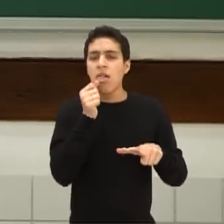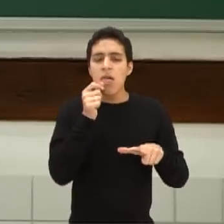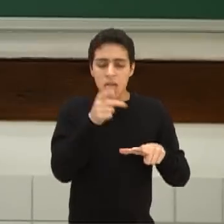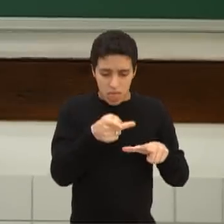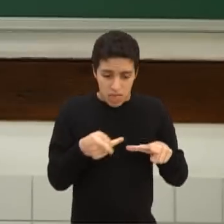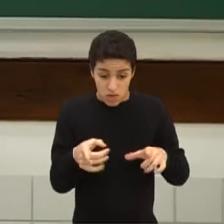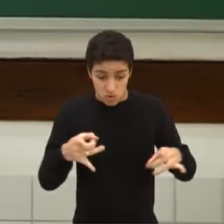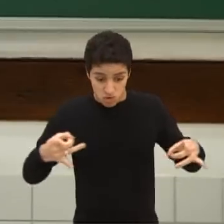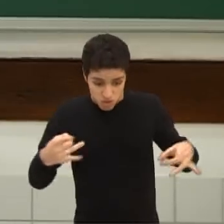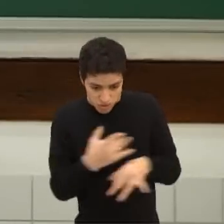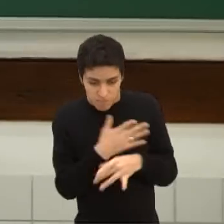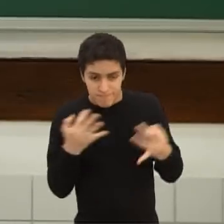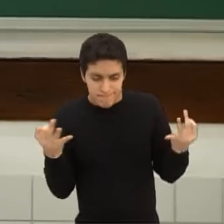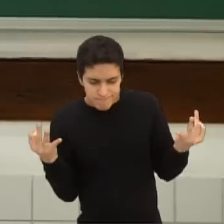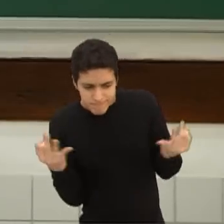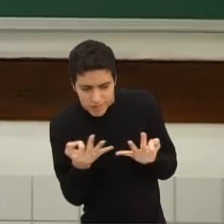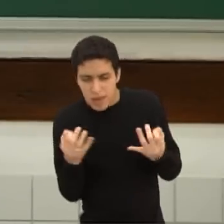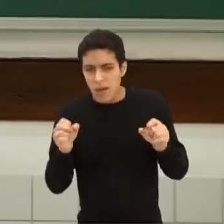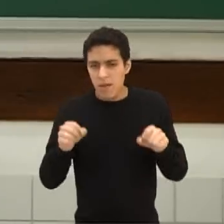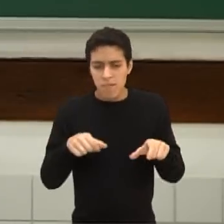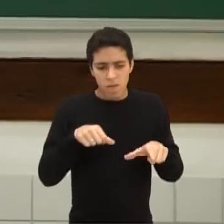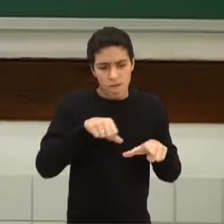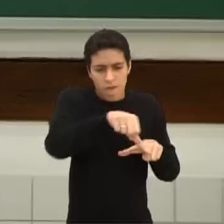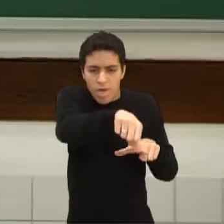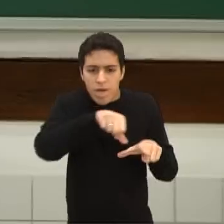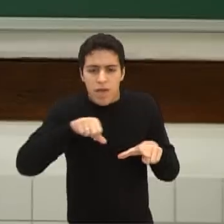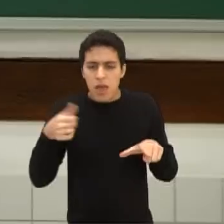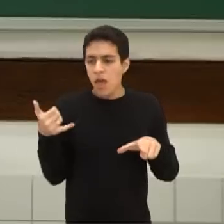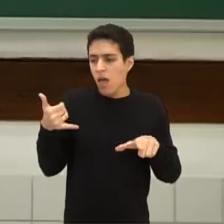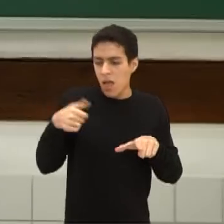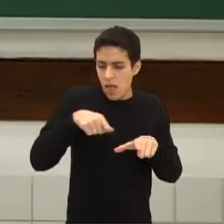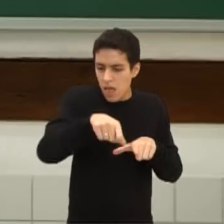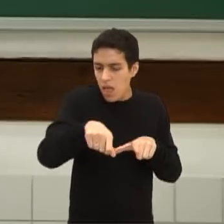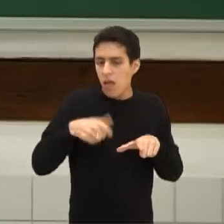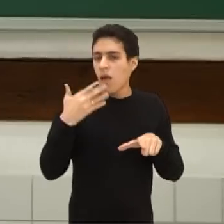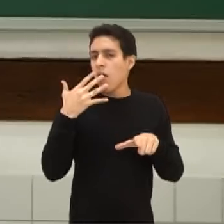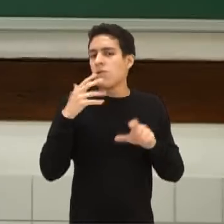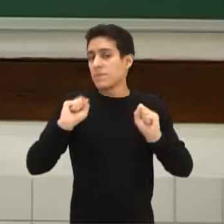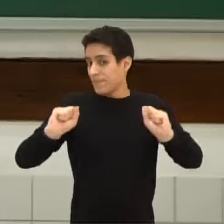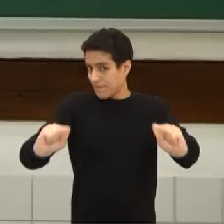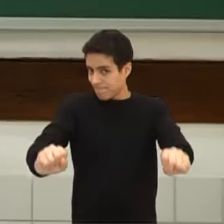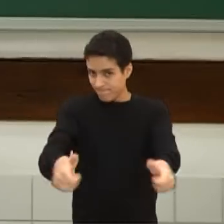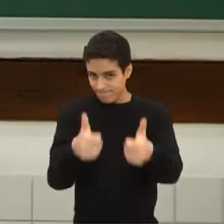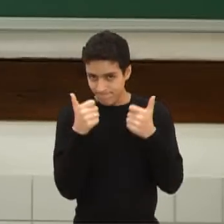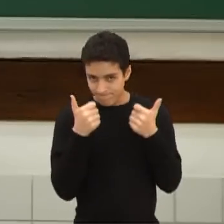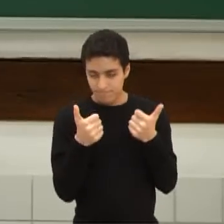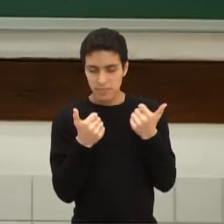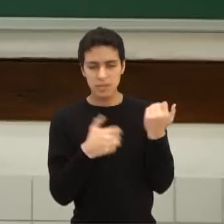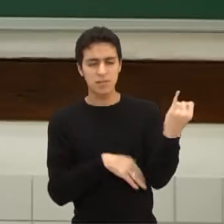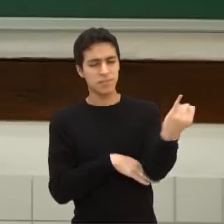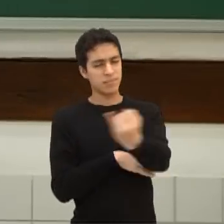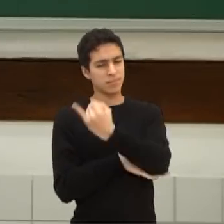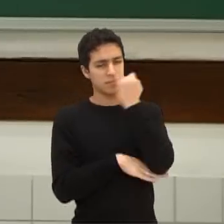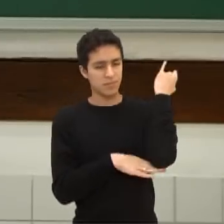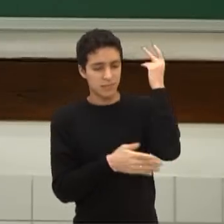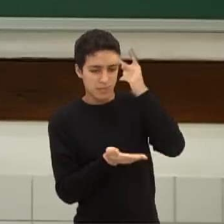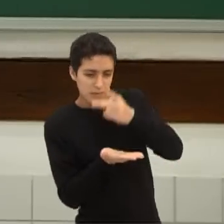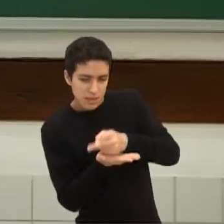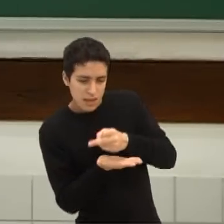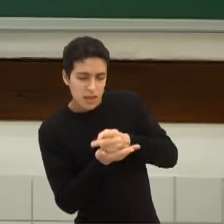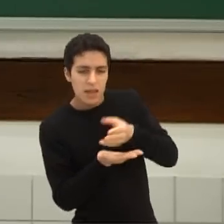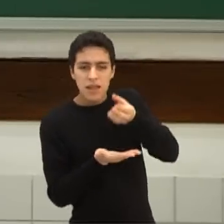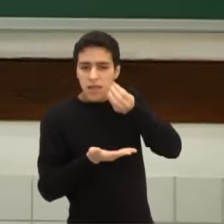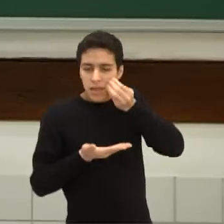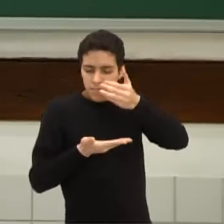tiver bem certinho, você passa o canetão, passa a caneta, pinta bem colorido, tá bom? O importante é sempre fazer